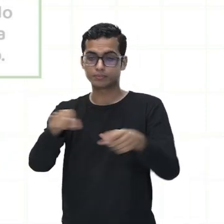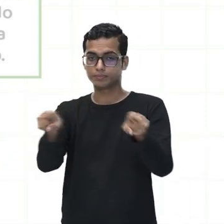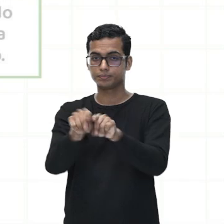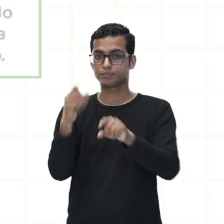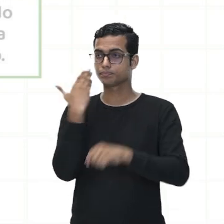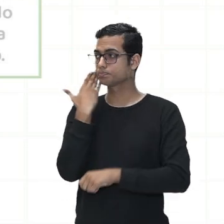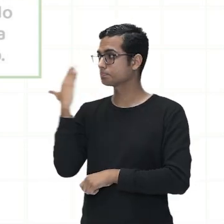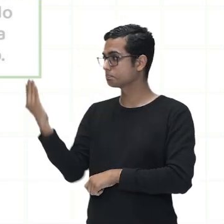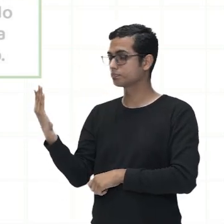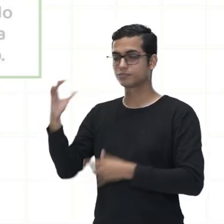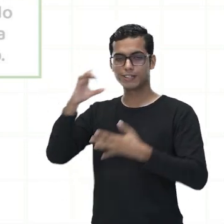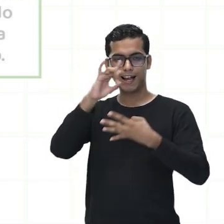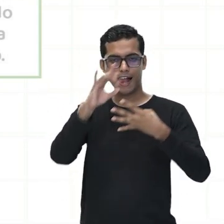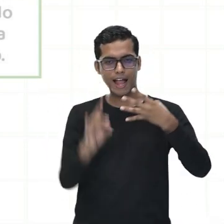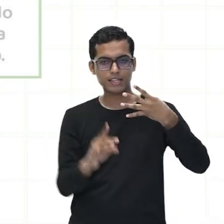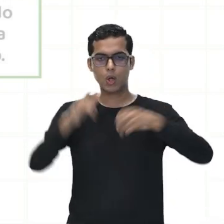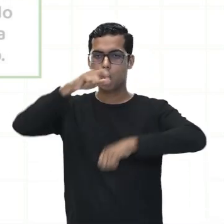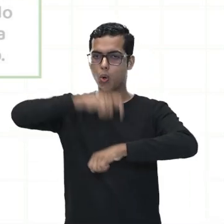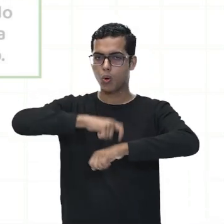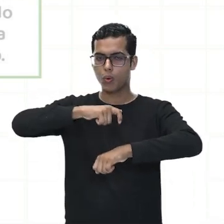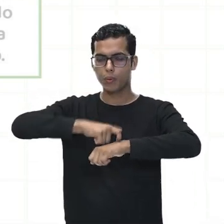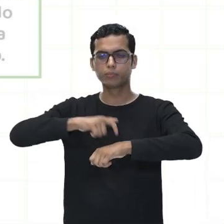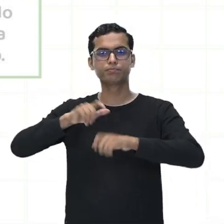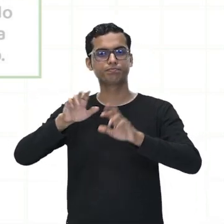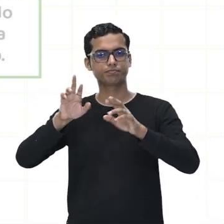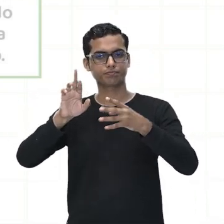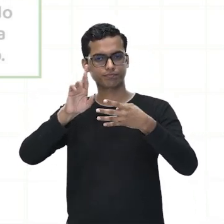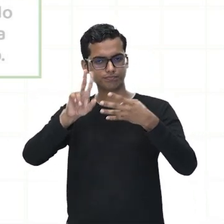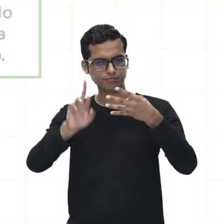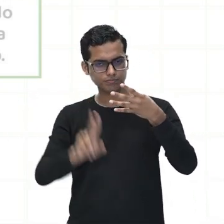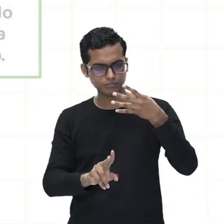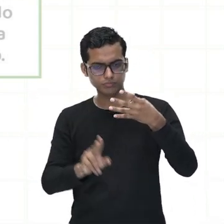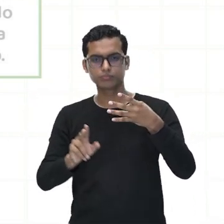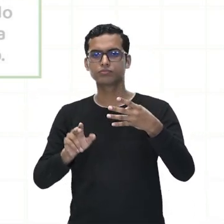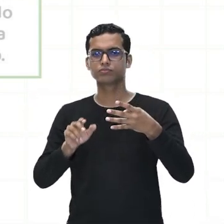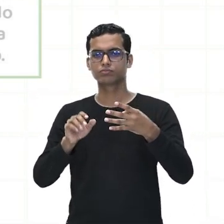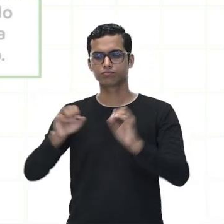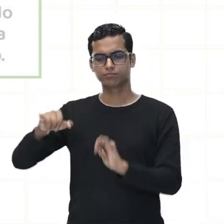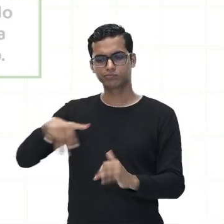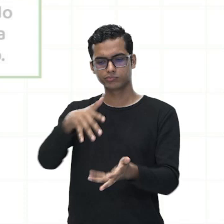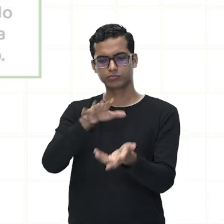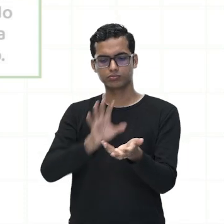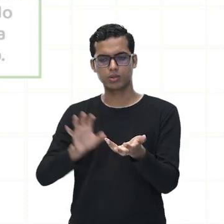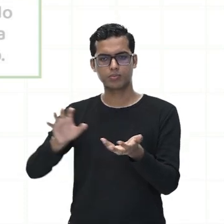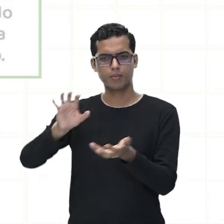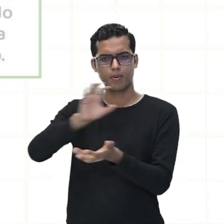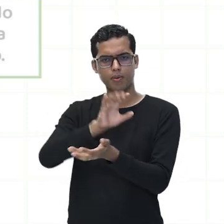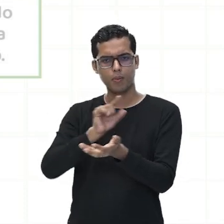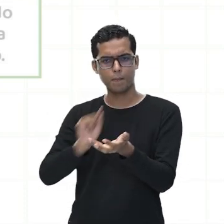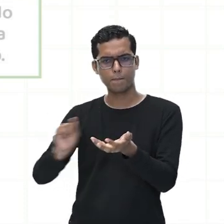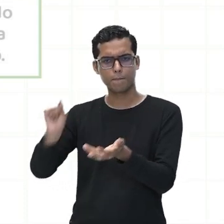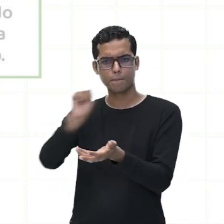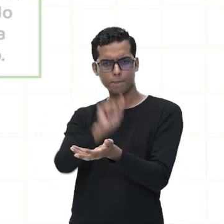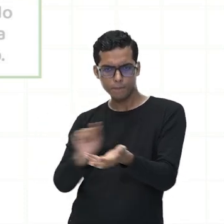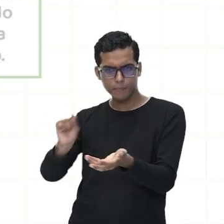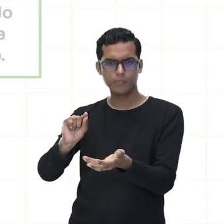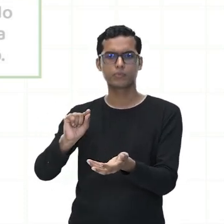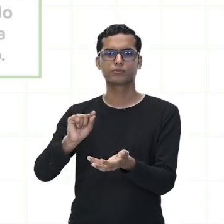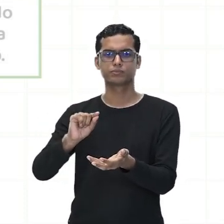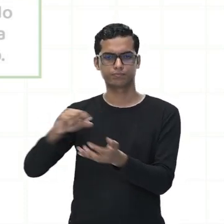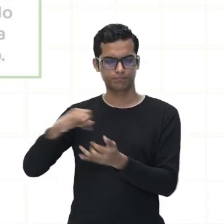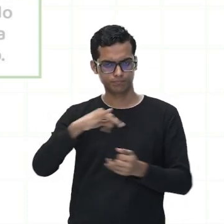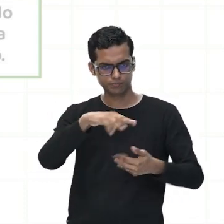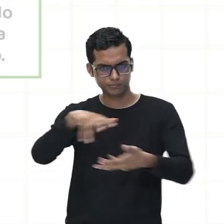na imagem, certo? Diferentes fusos horários, porque para cada fuso